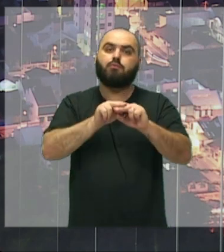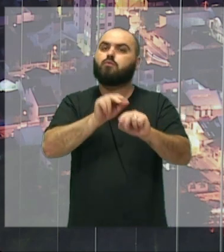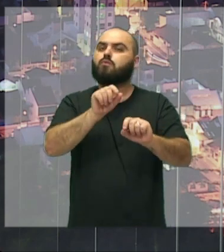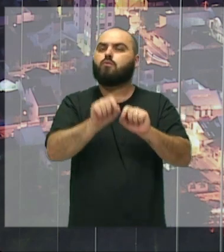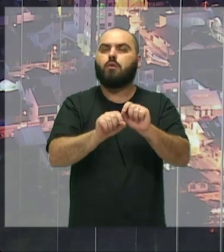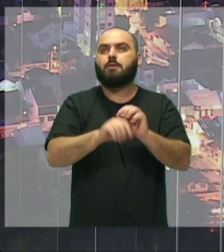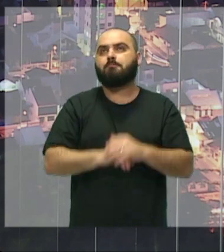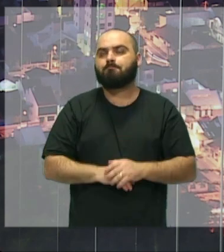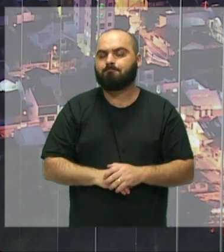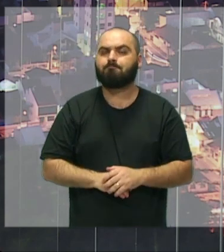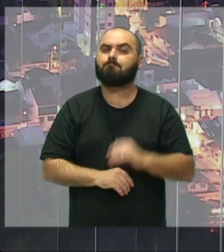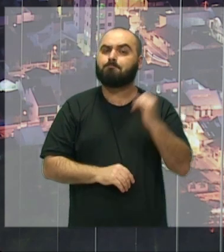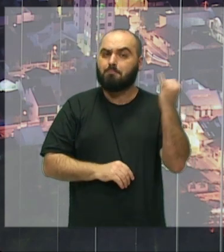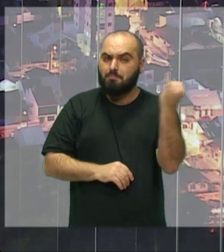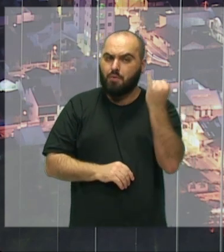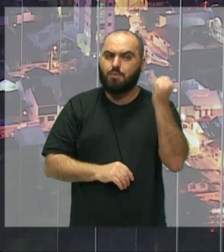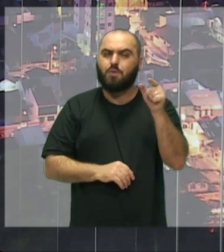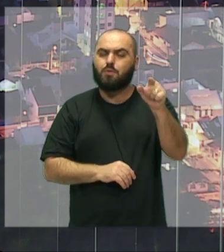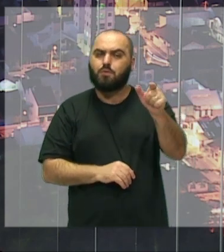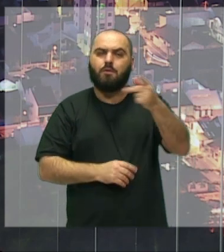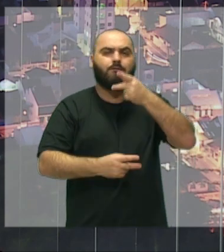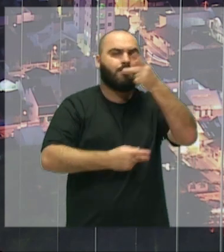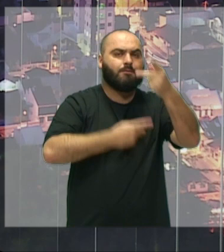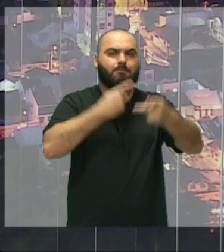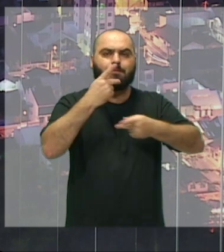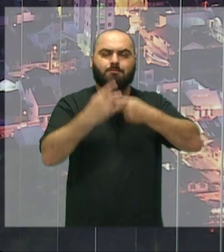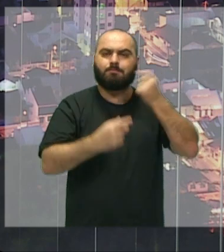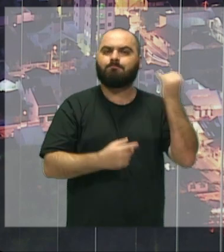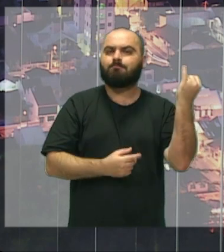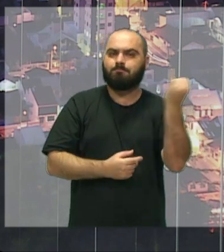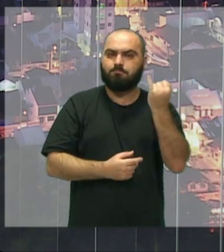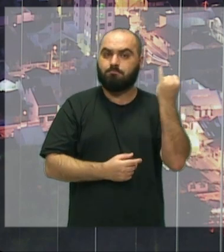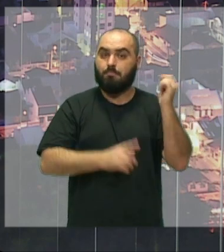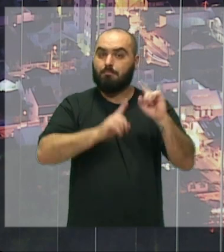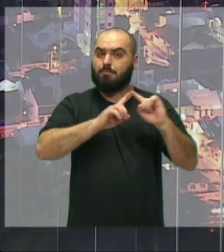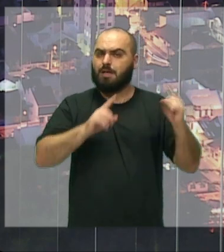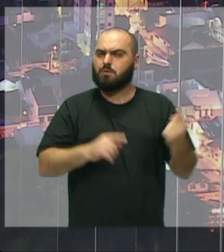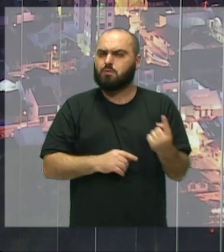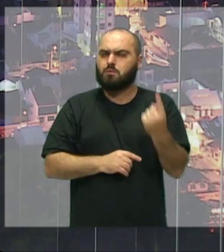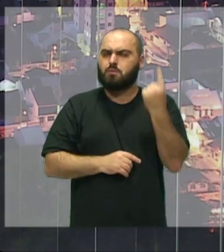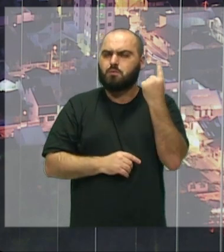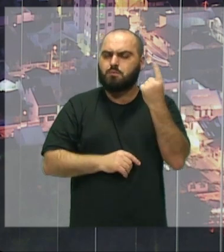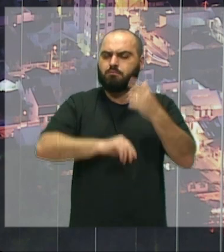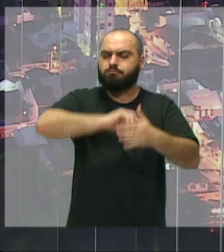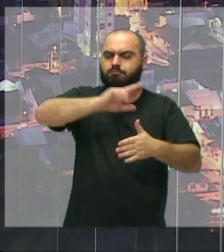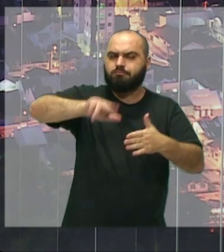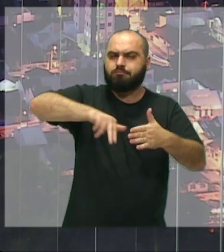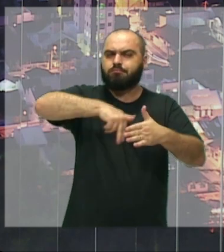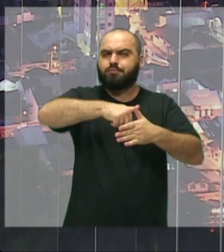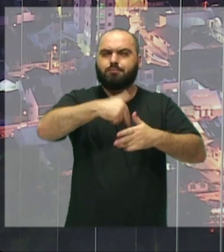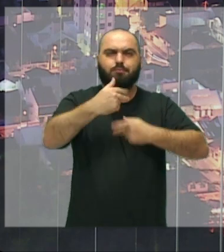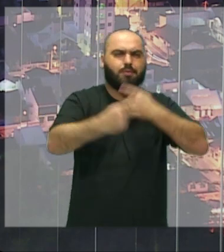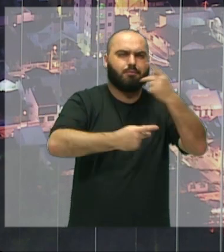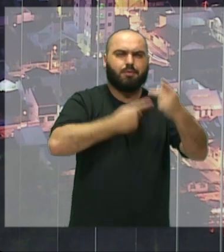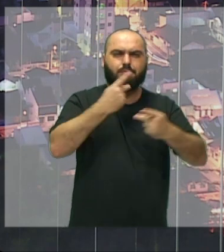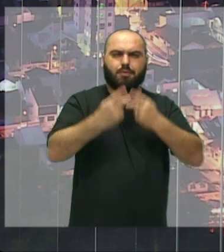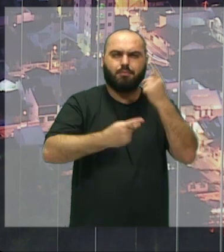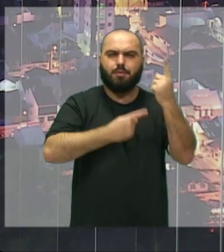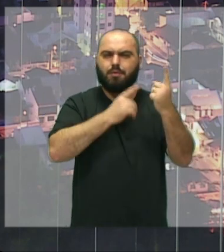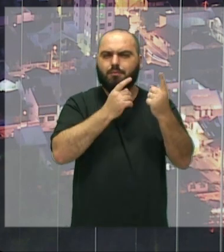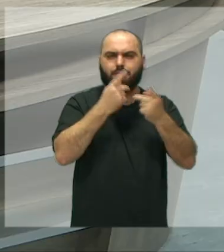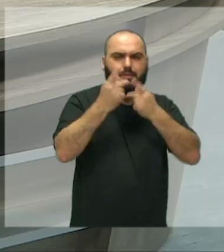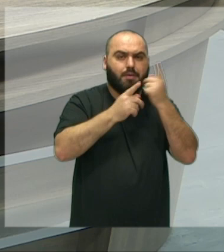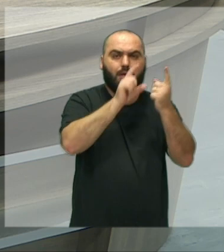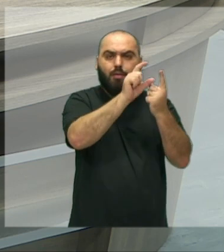muito importante a sua fala, mas uma das coisas que o senhor falou na tribuna, inclusive, que